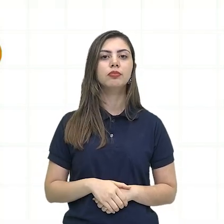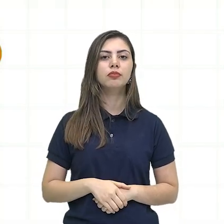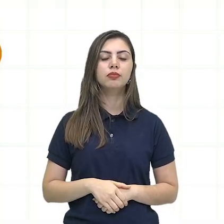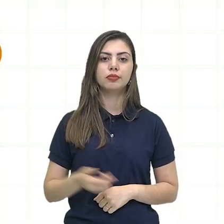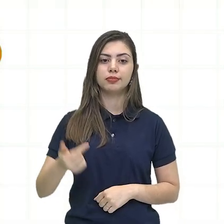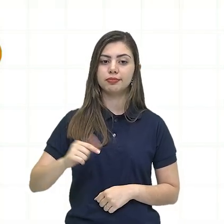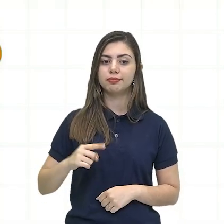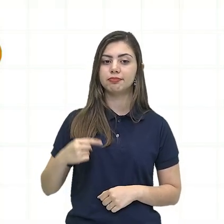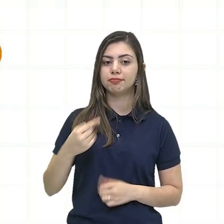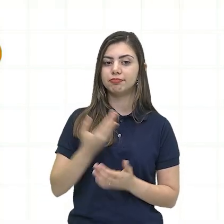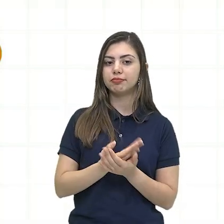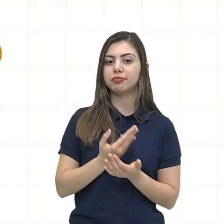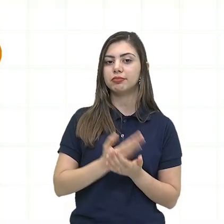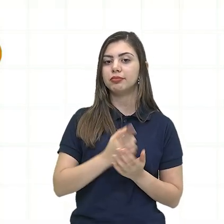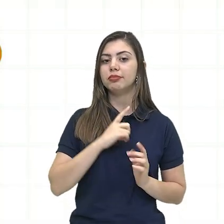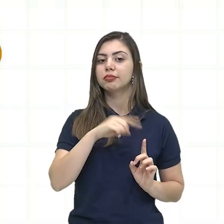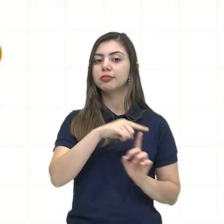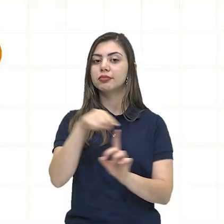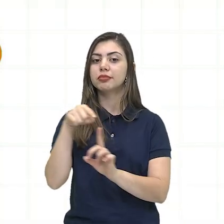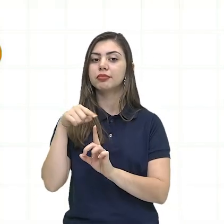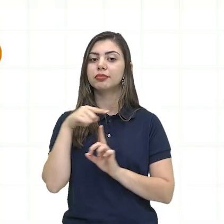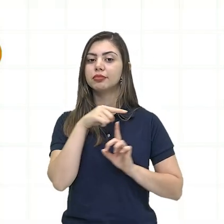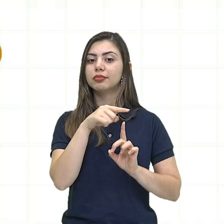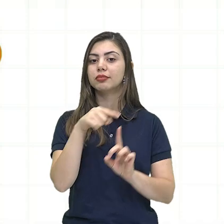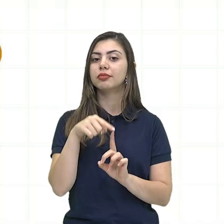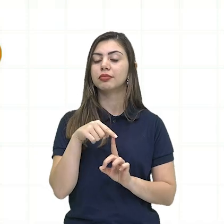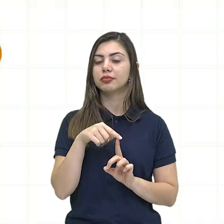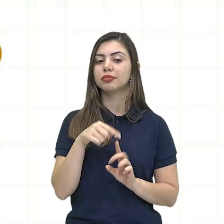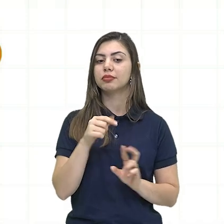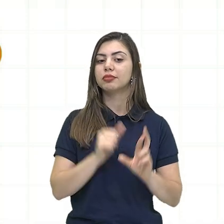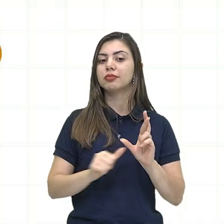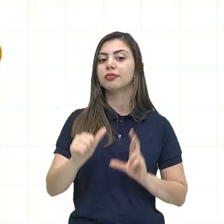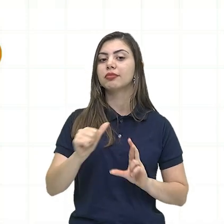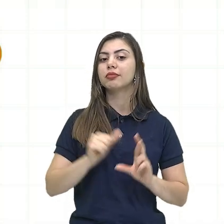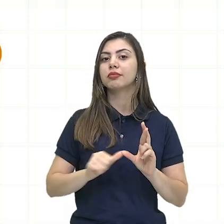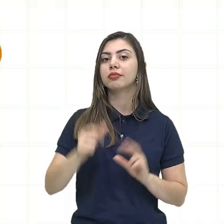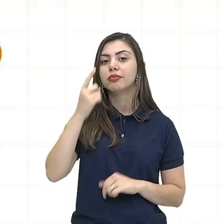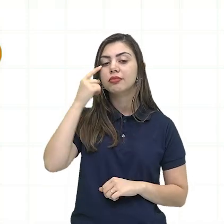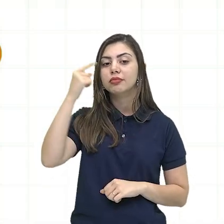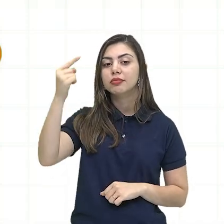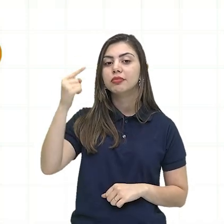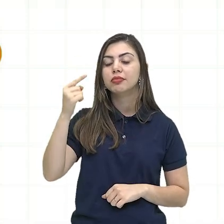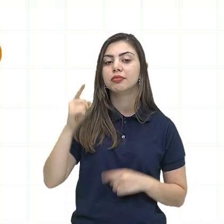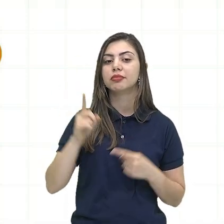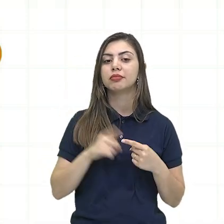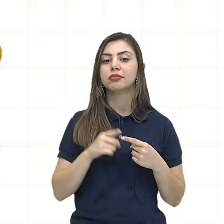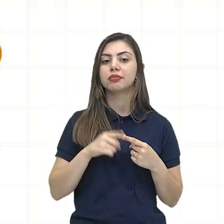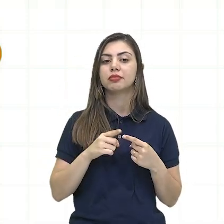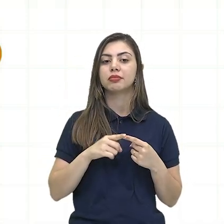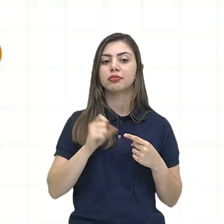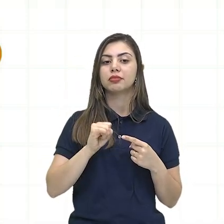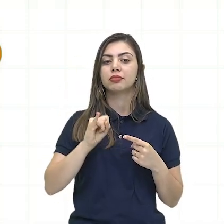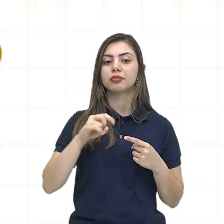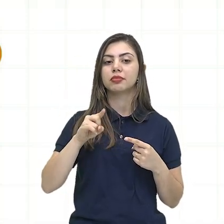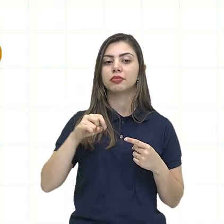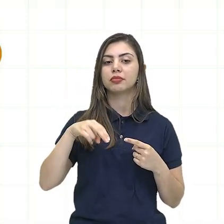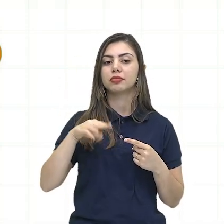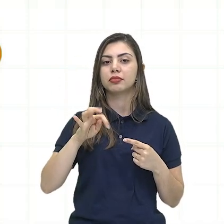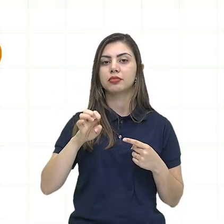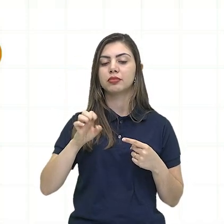vimos que quais os tipos de síntese, de reações químicas? Nós vamos ter a de